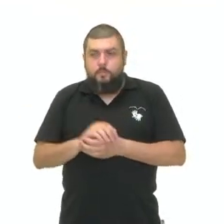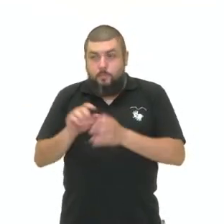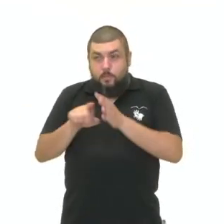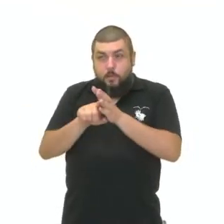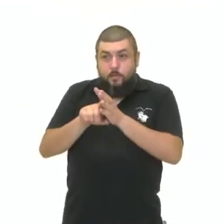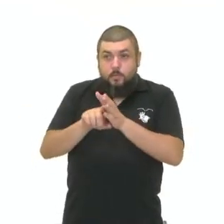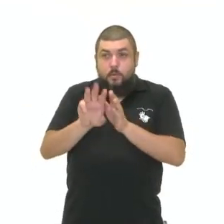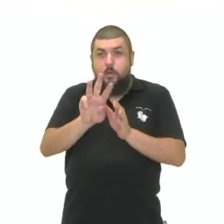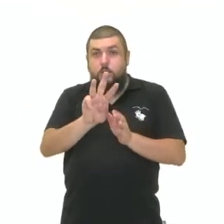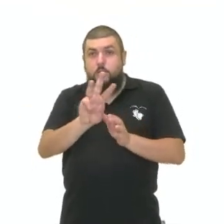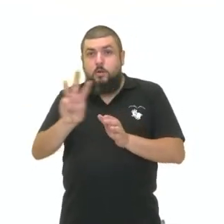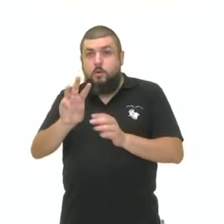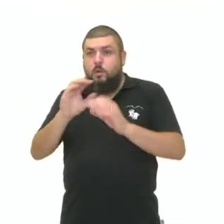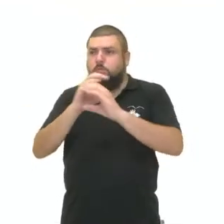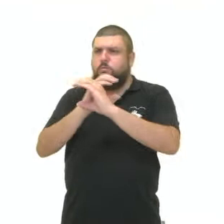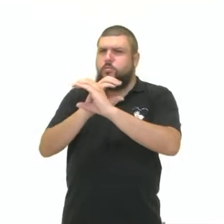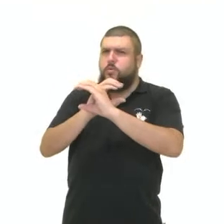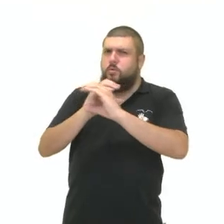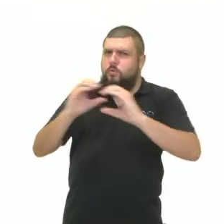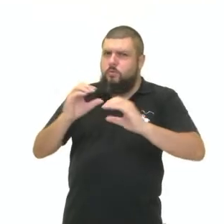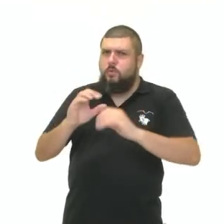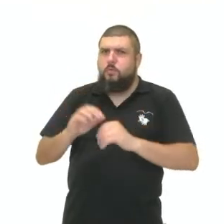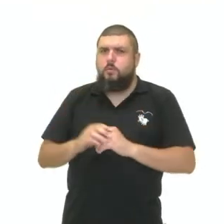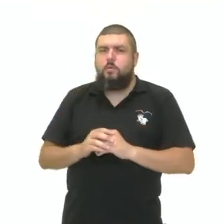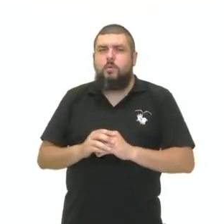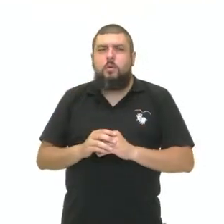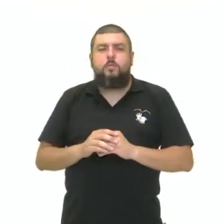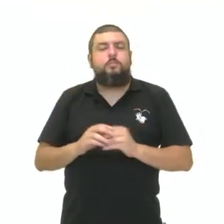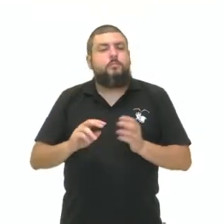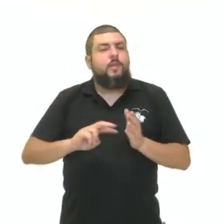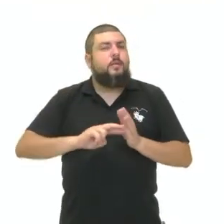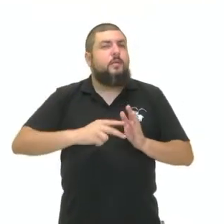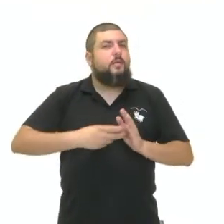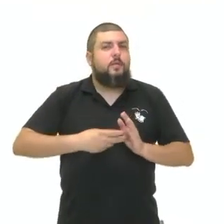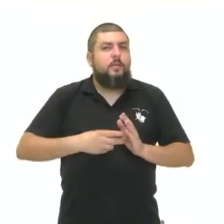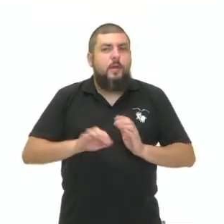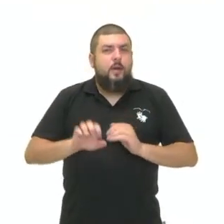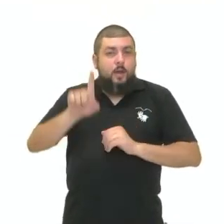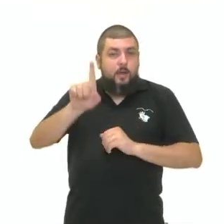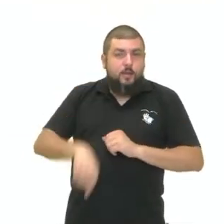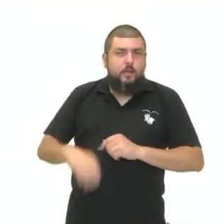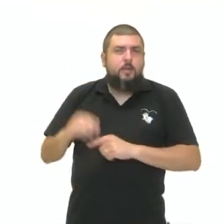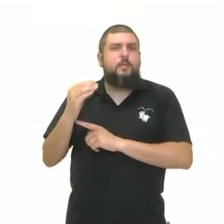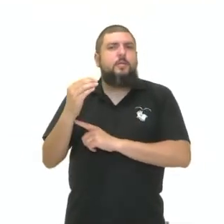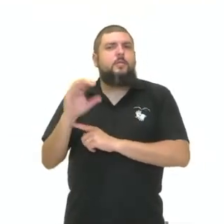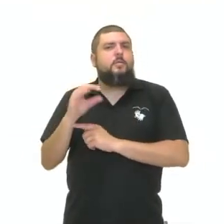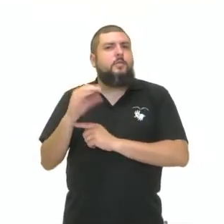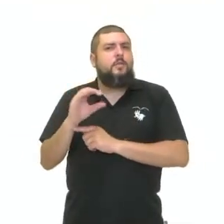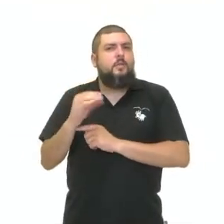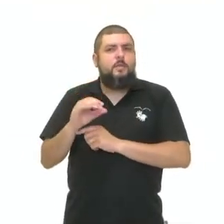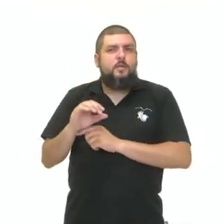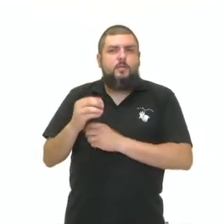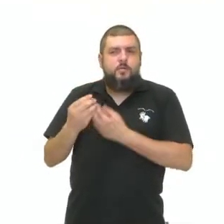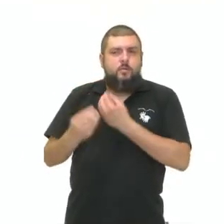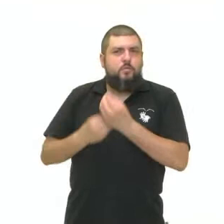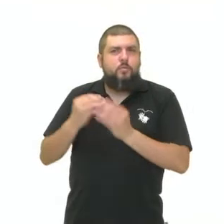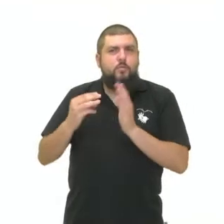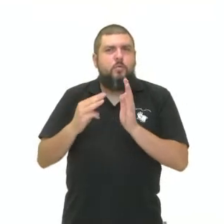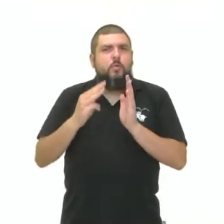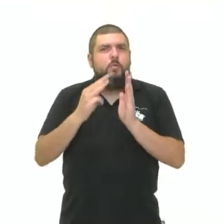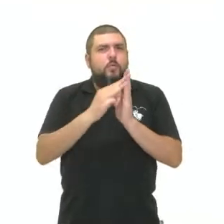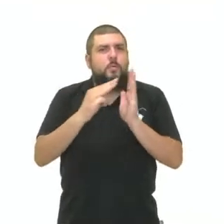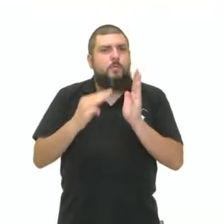confiáveis. Estou falando de método científico, de busca de informações seguras que possam ser